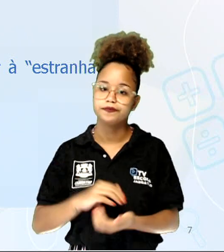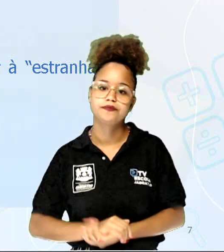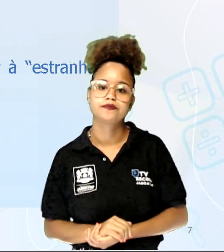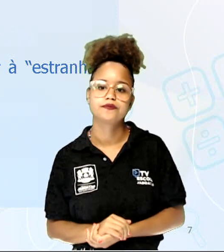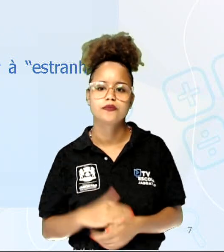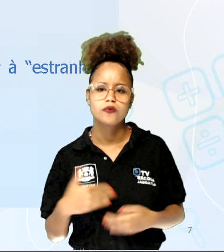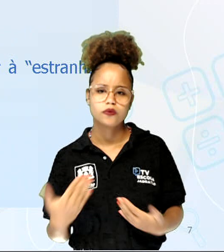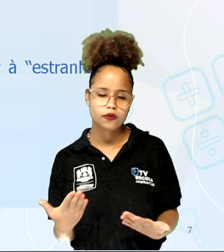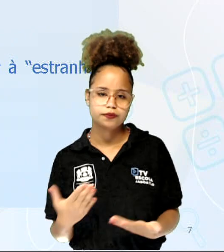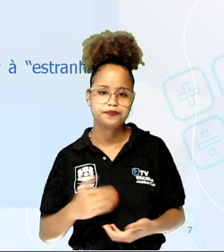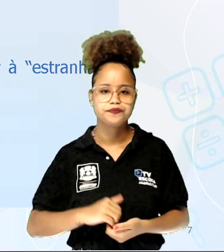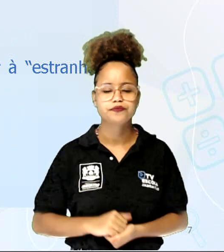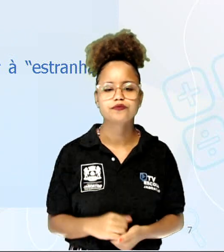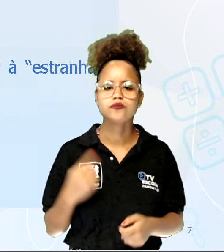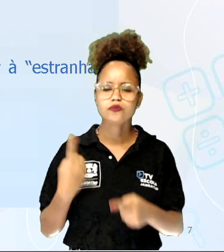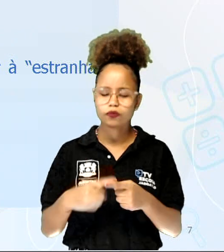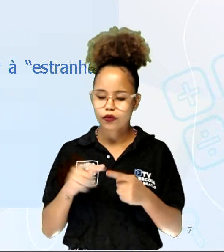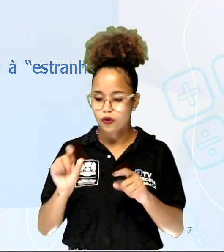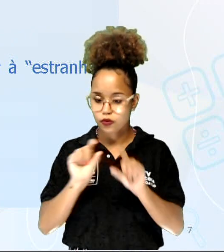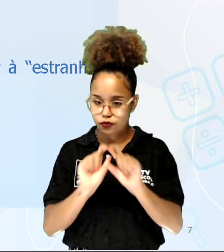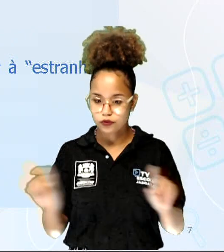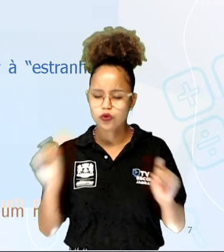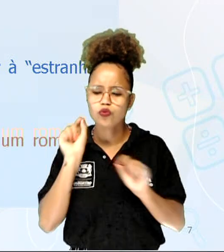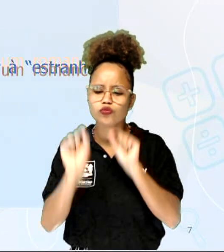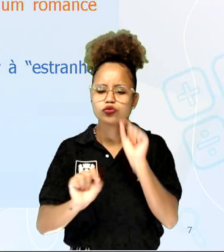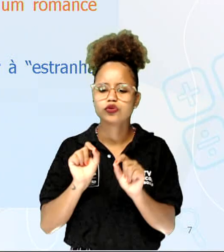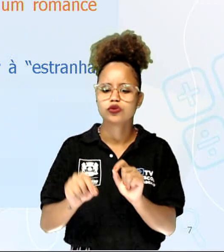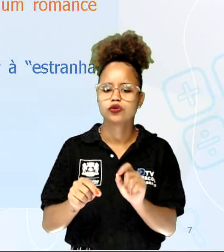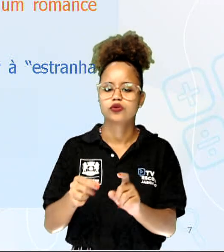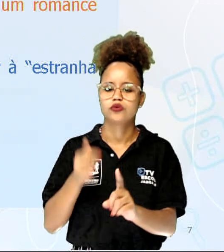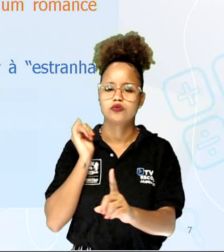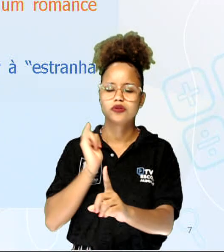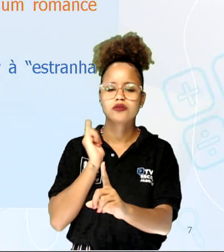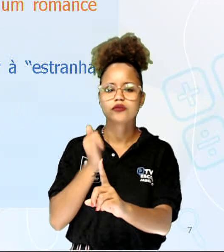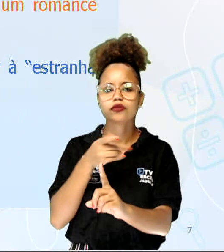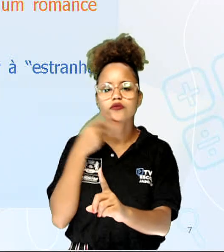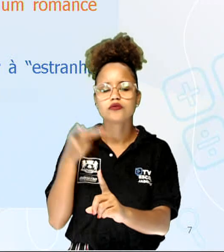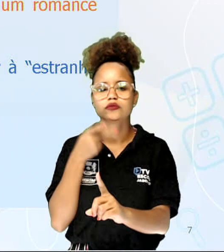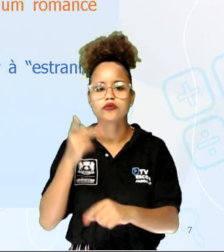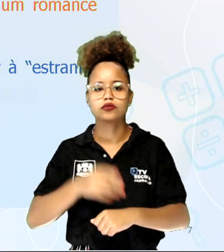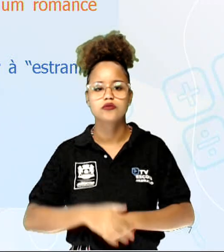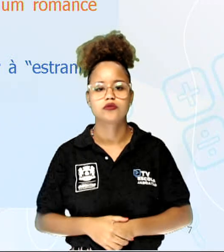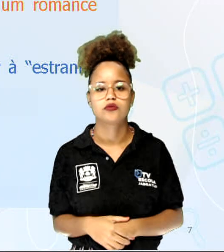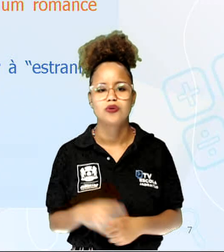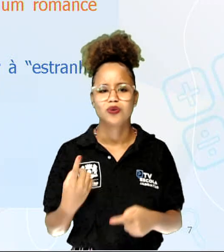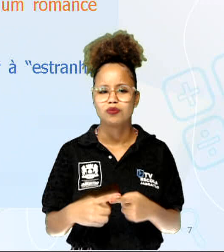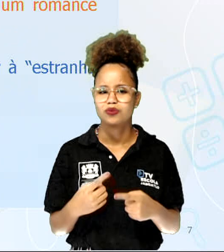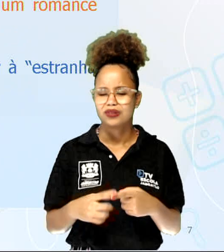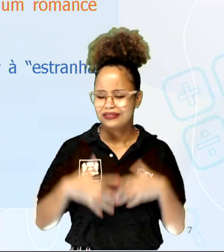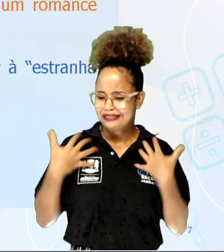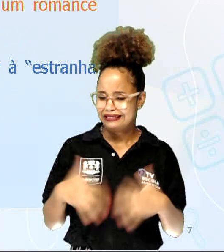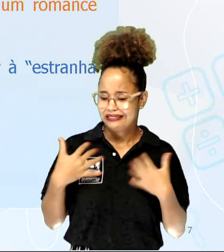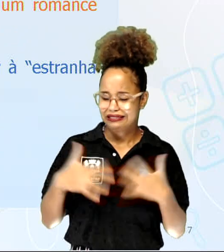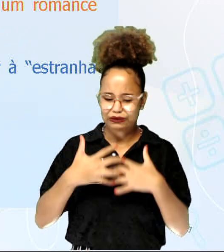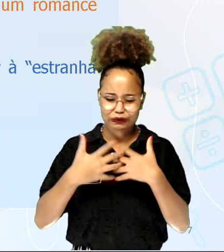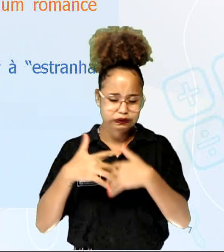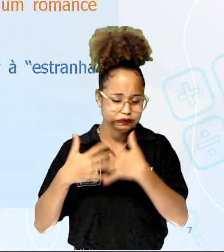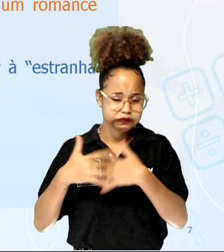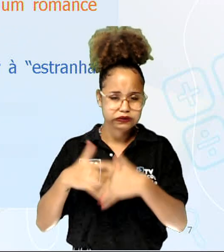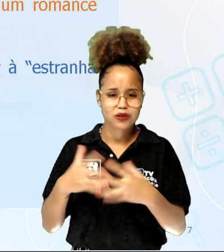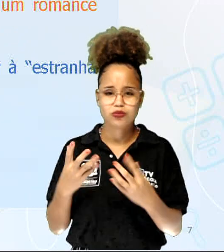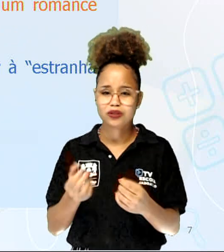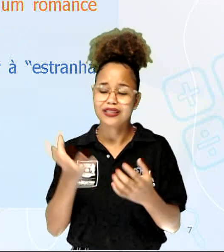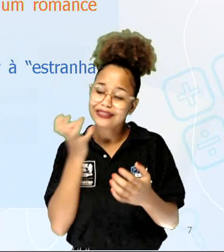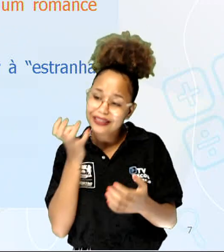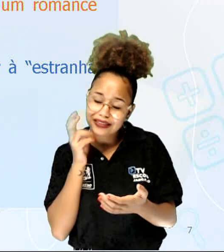dessa afirmação, o que é que o narrador lamenta? Por ser incomodado durante a viagem, ele gostaria de